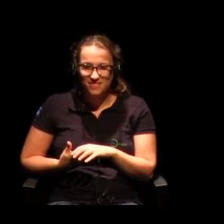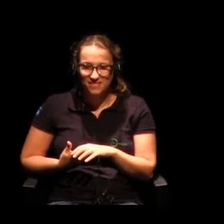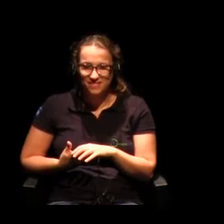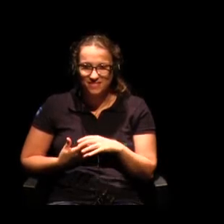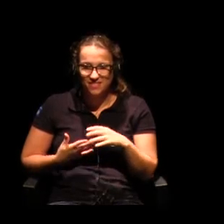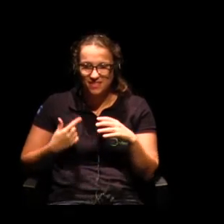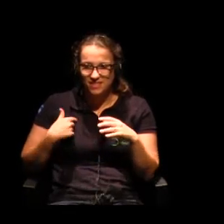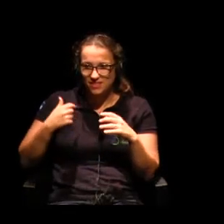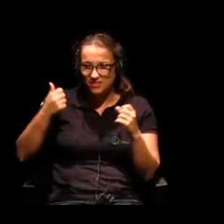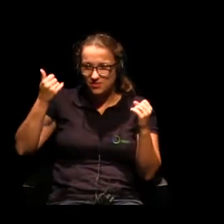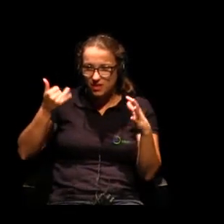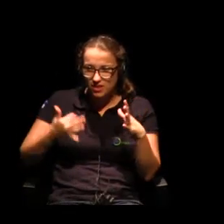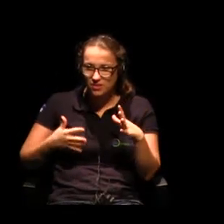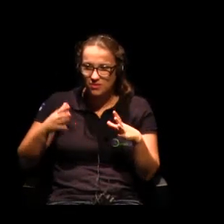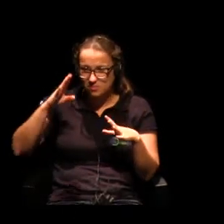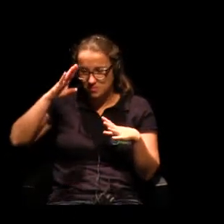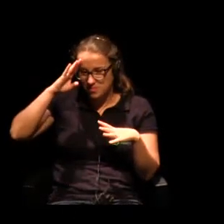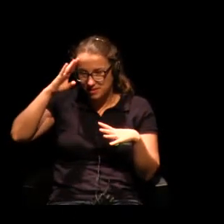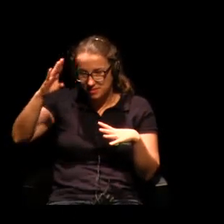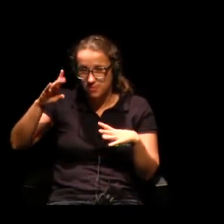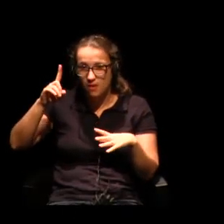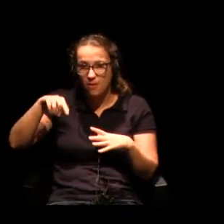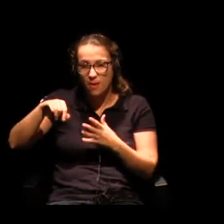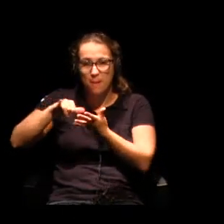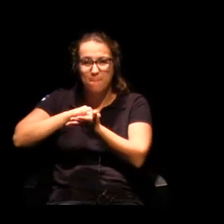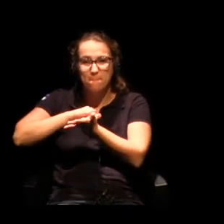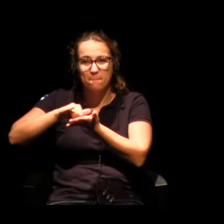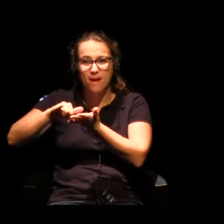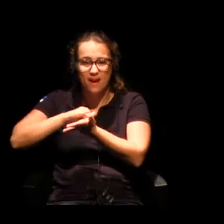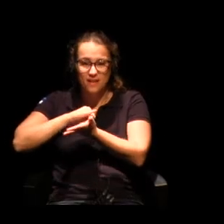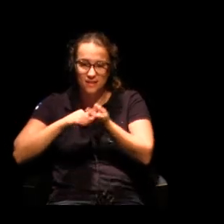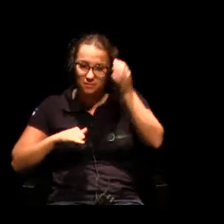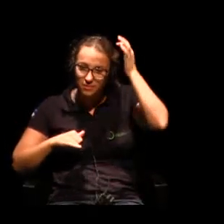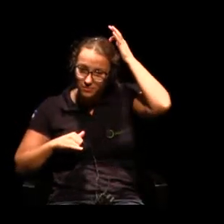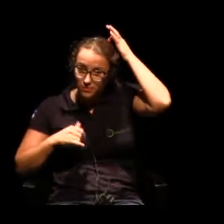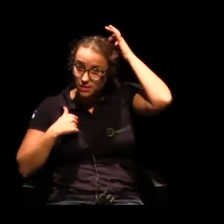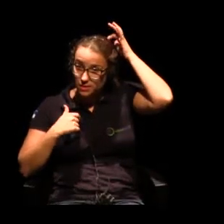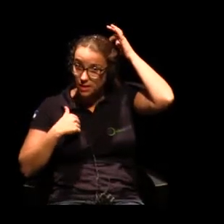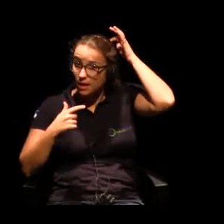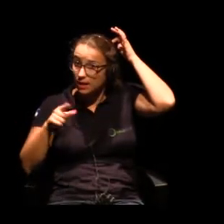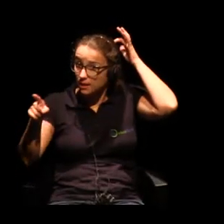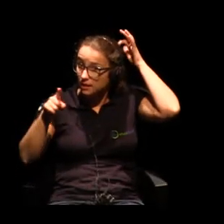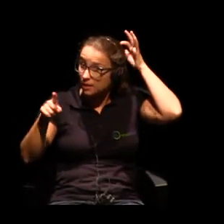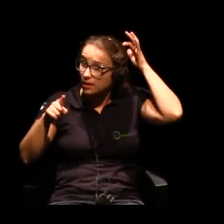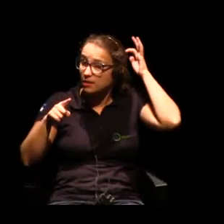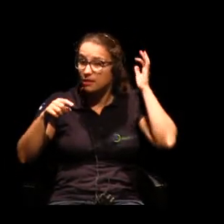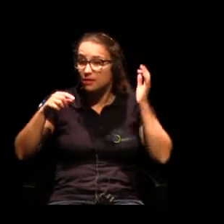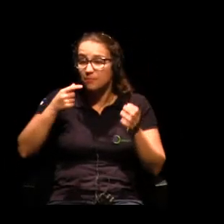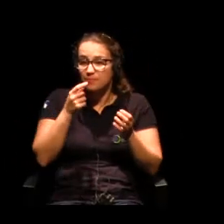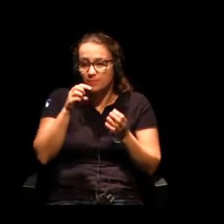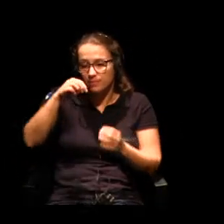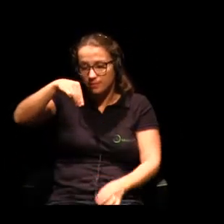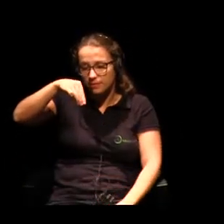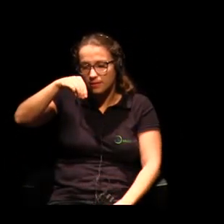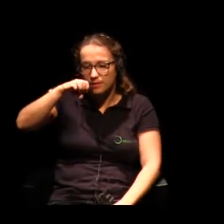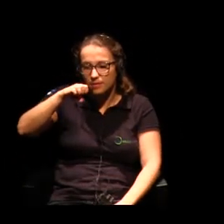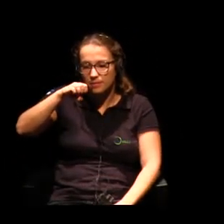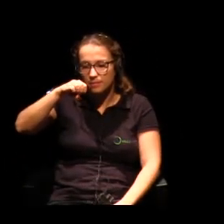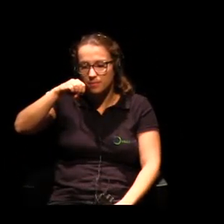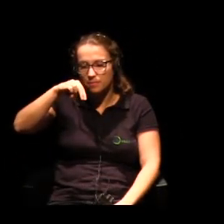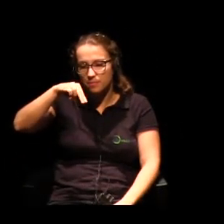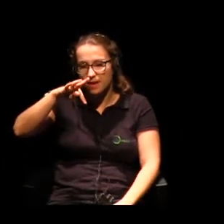Bem, Nate me disse que um dos principais mercados dele é Miami, pois há um grande